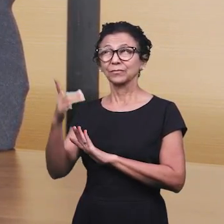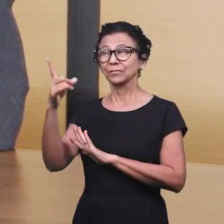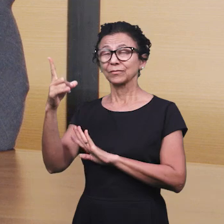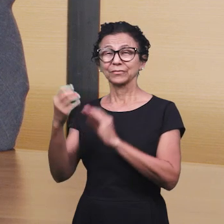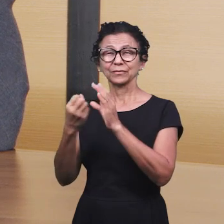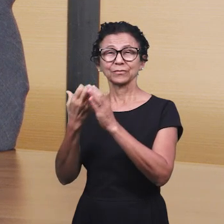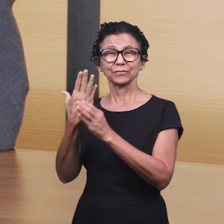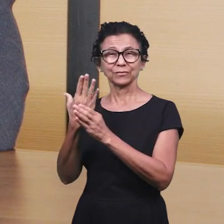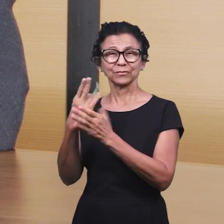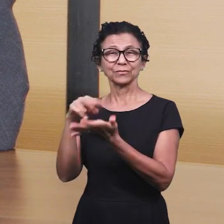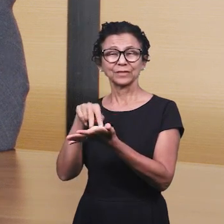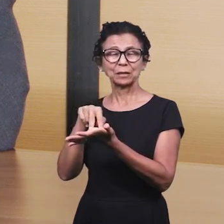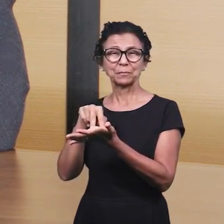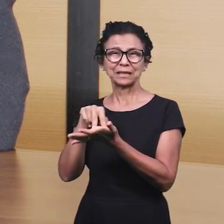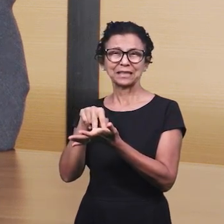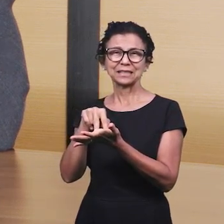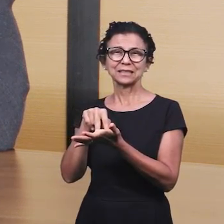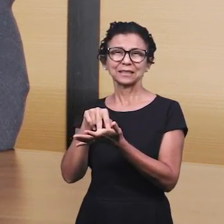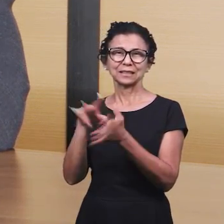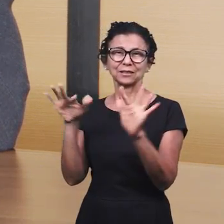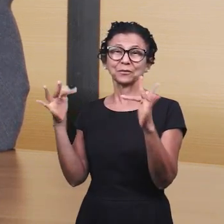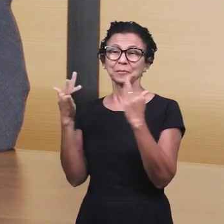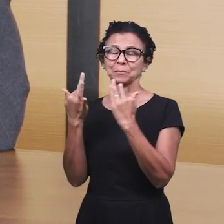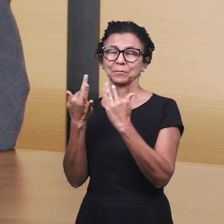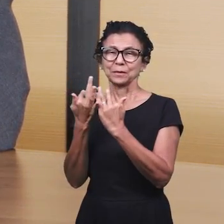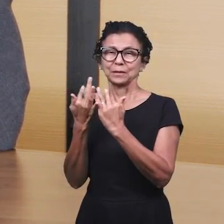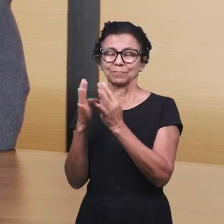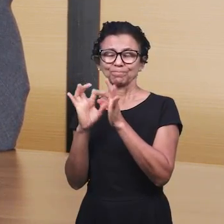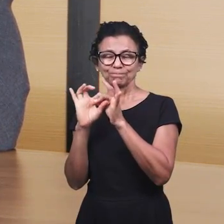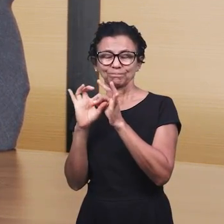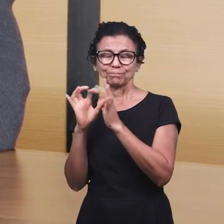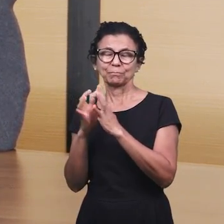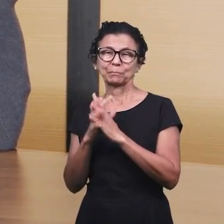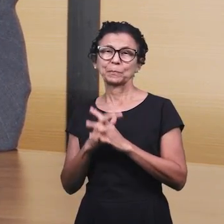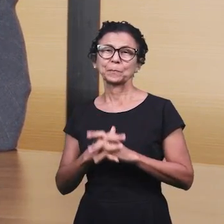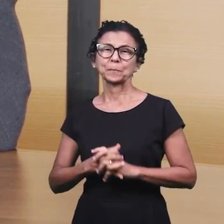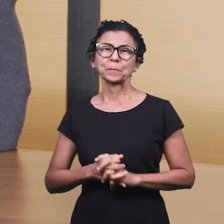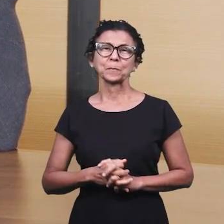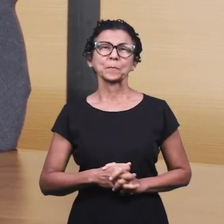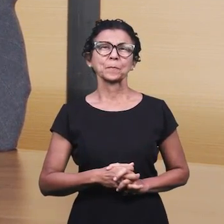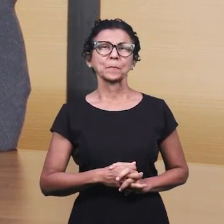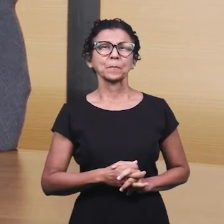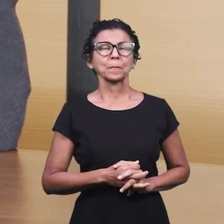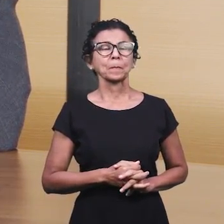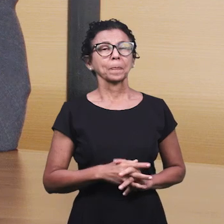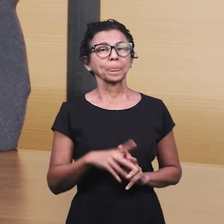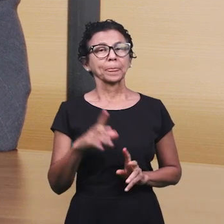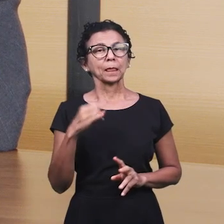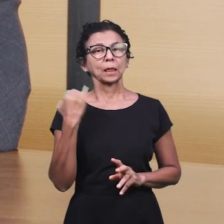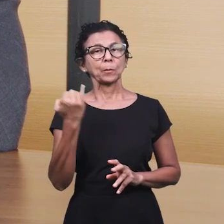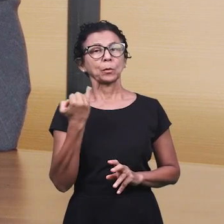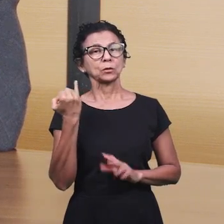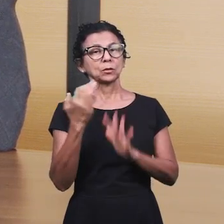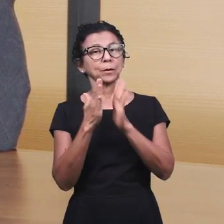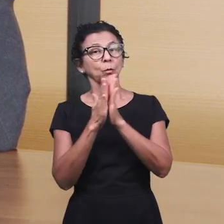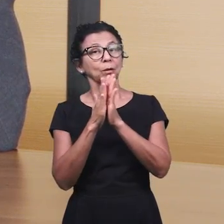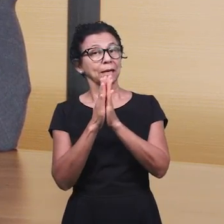da união, eu me lembrei que o pastor Gedeuti tem sempre falado que neste momento que nós